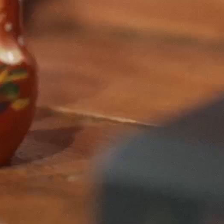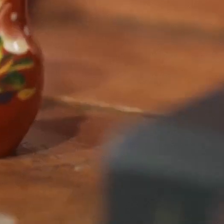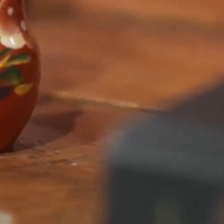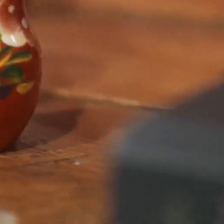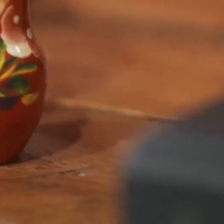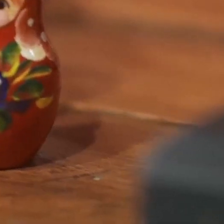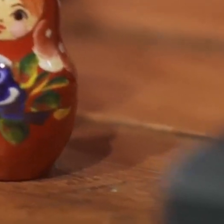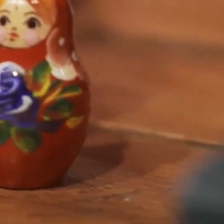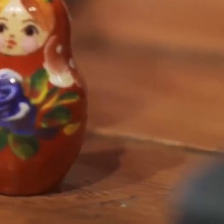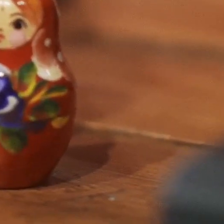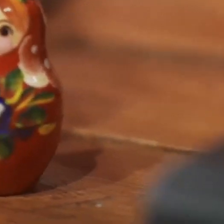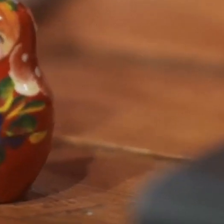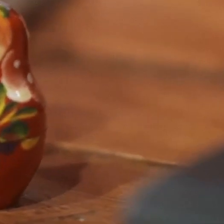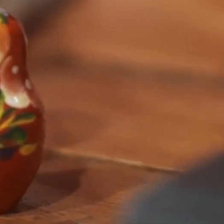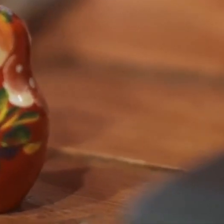vida?